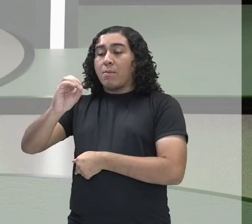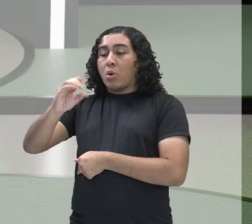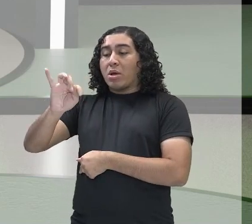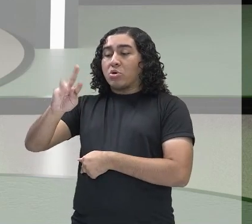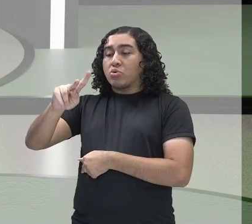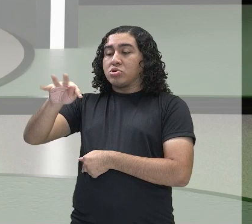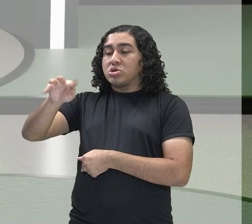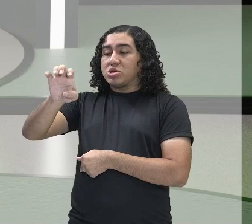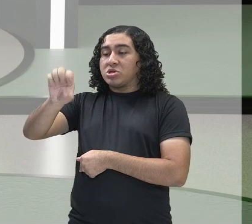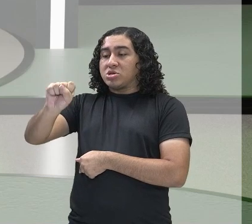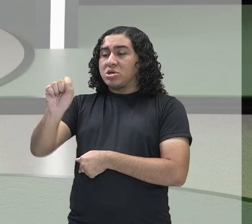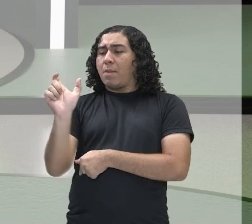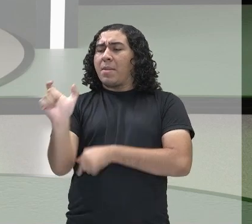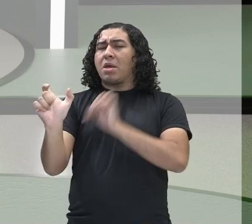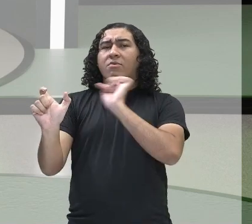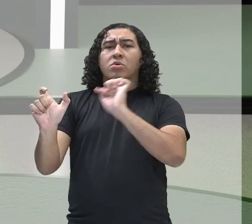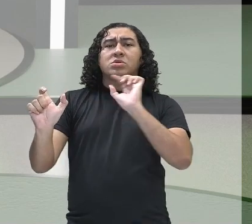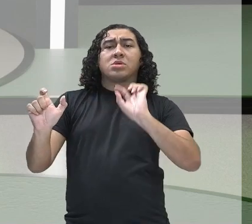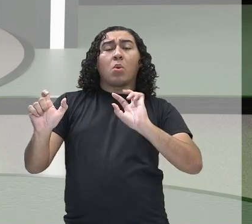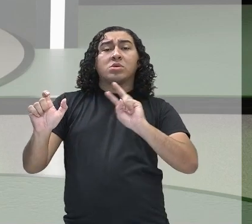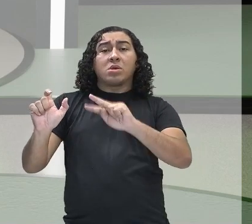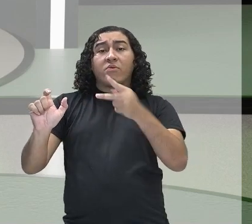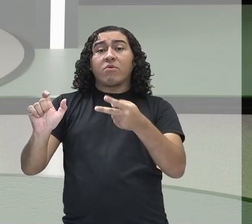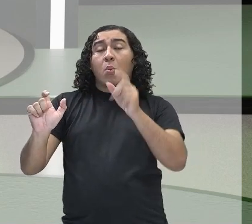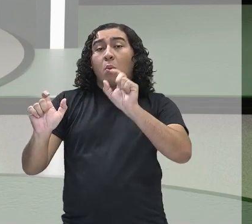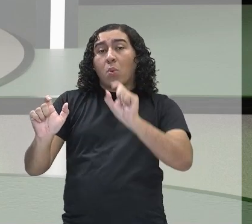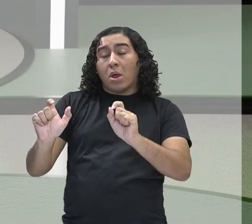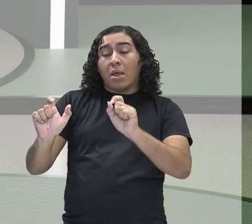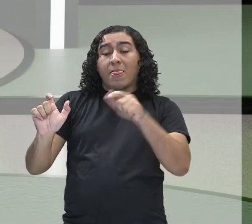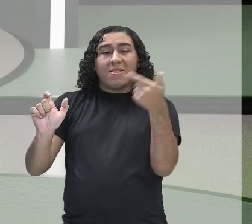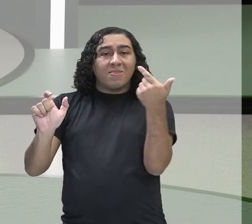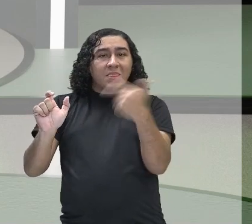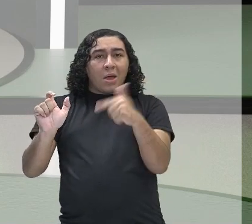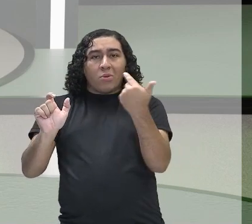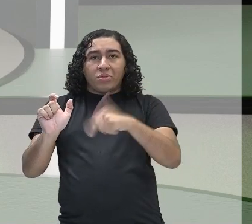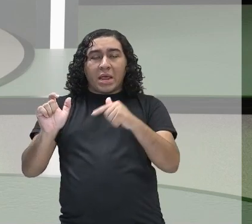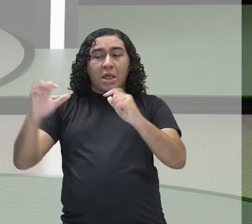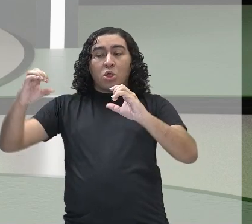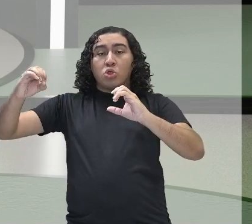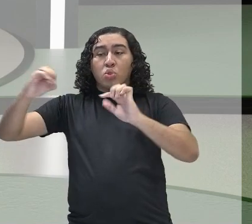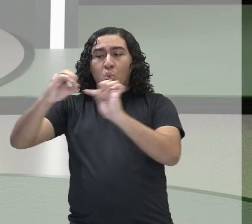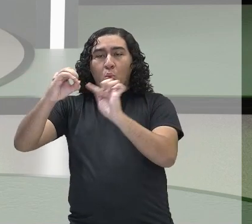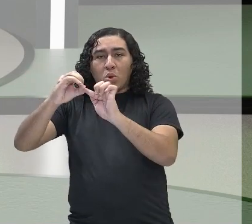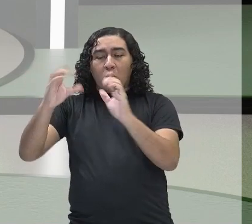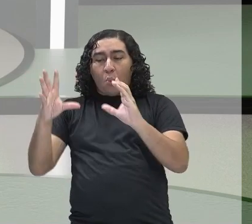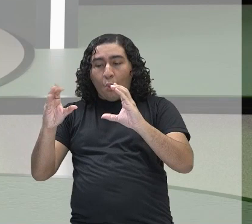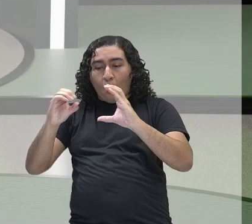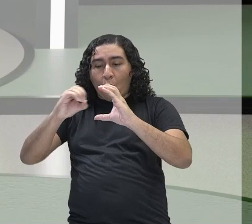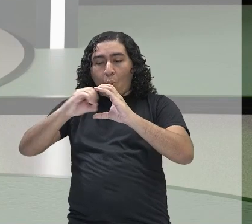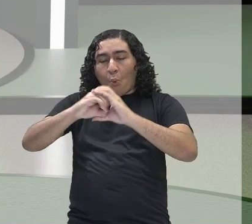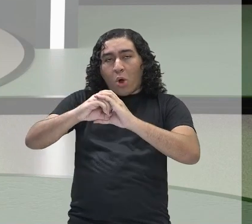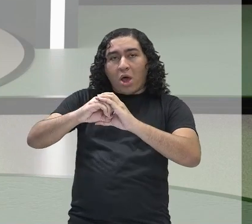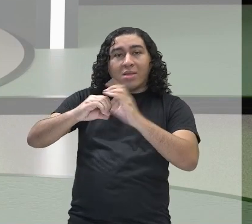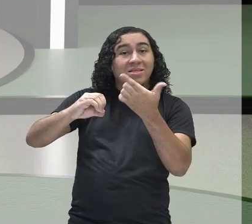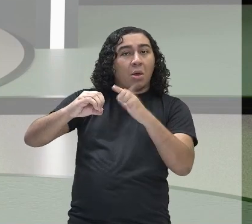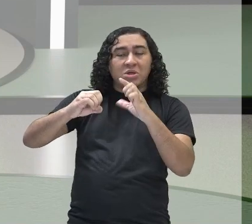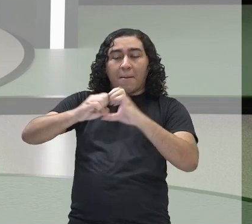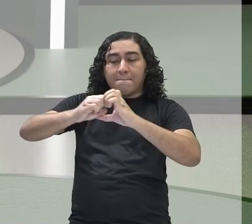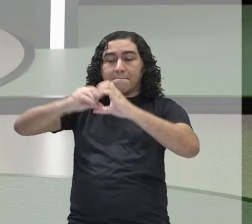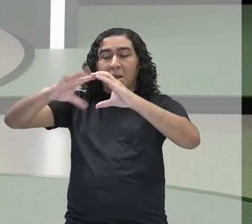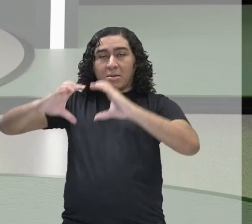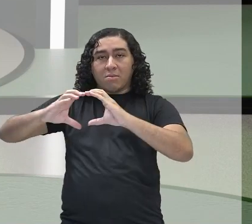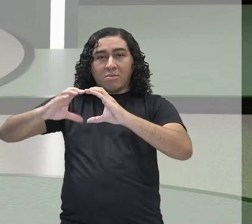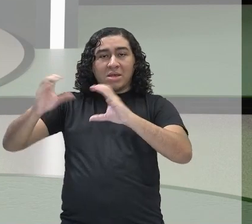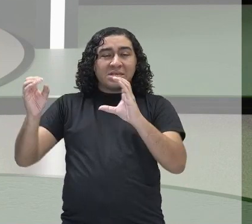procariontes são aqueles que não apresentam aquele núcleo definido aquela carioteca O que significa